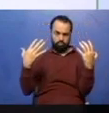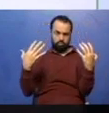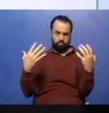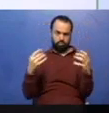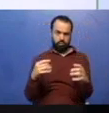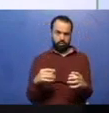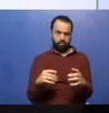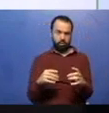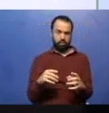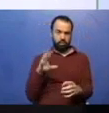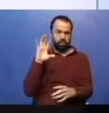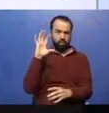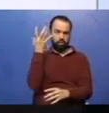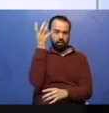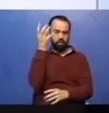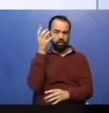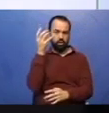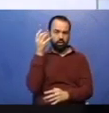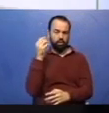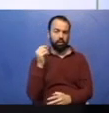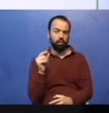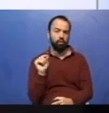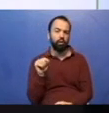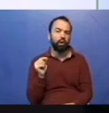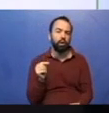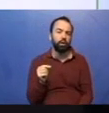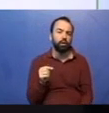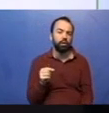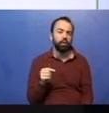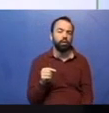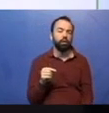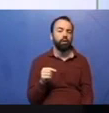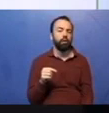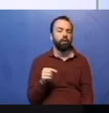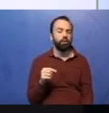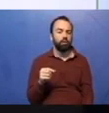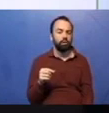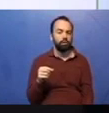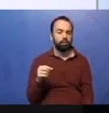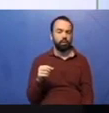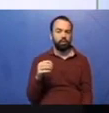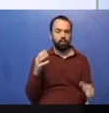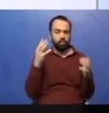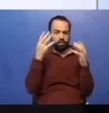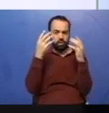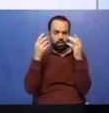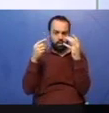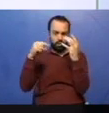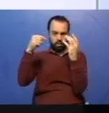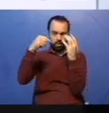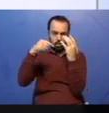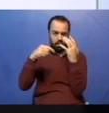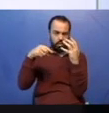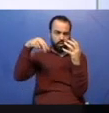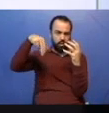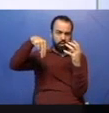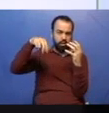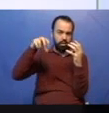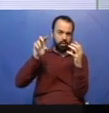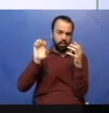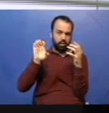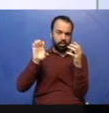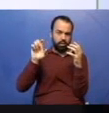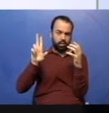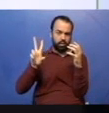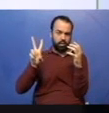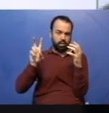e formam-se a chuva. Mas, às vezes, isso não acontece. Quando não acontece, olha só o que